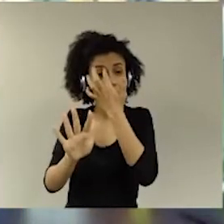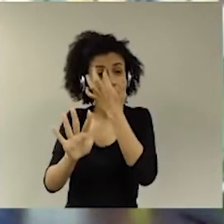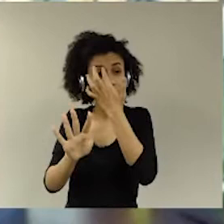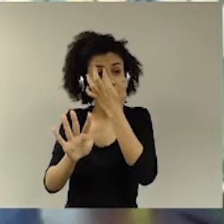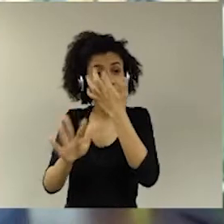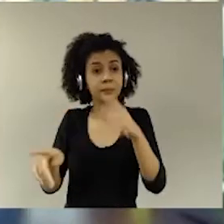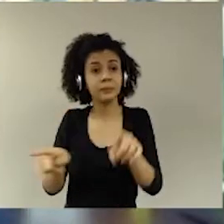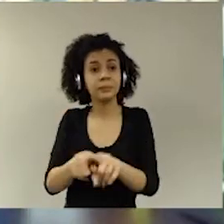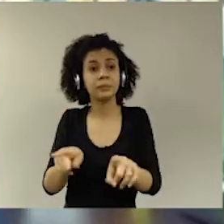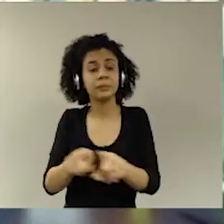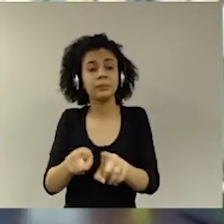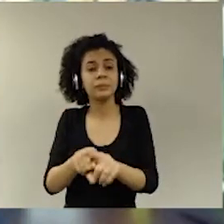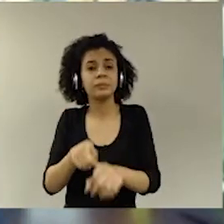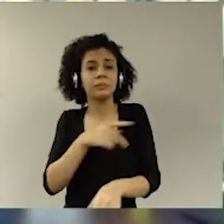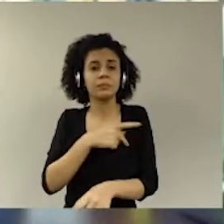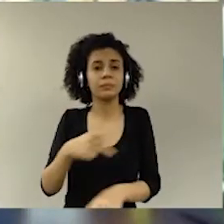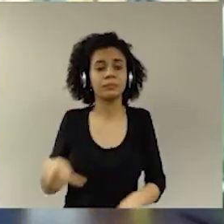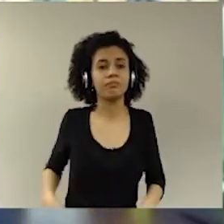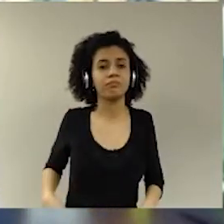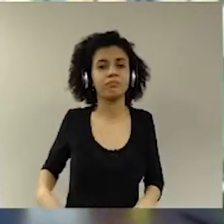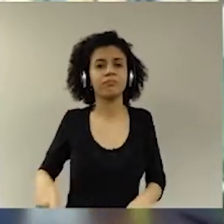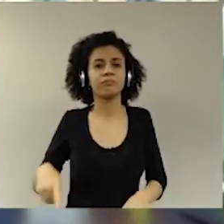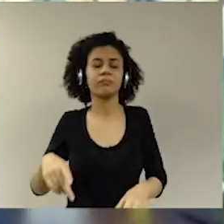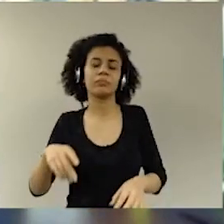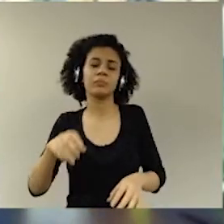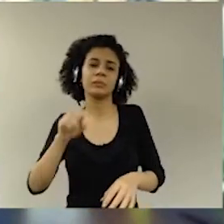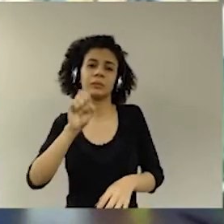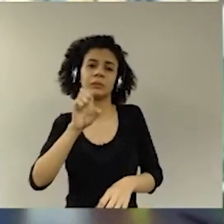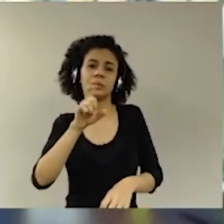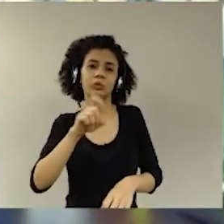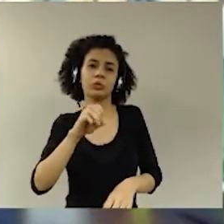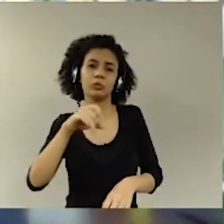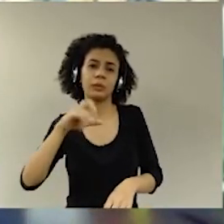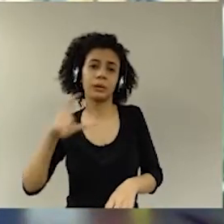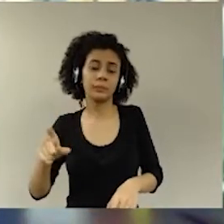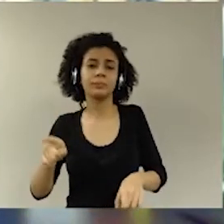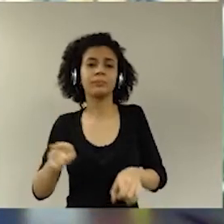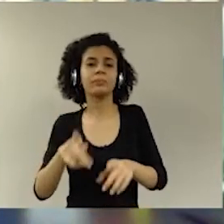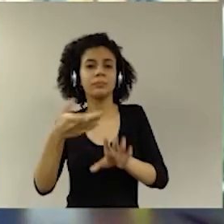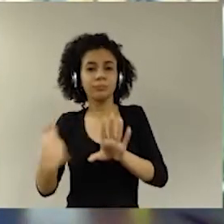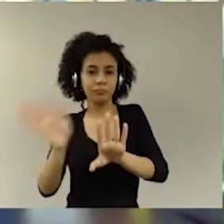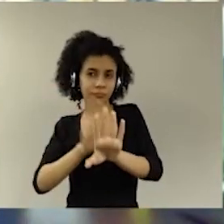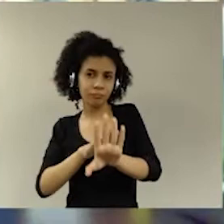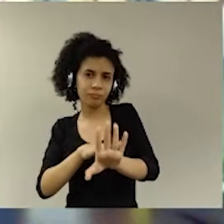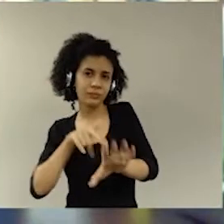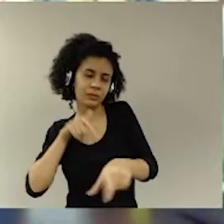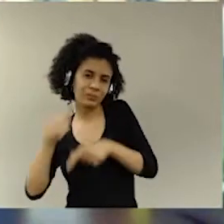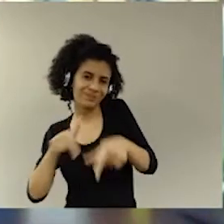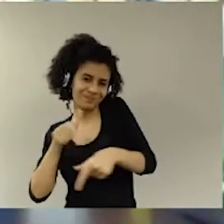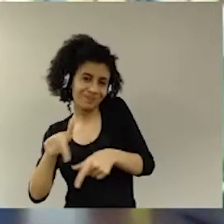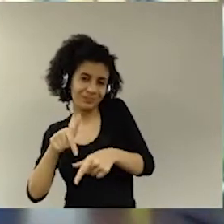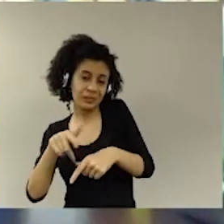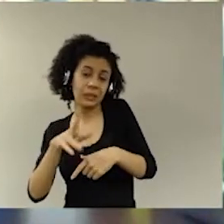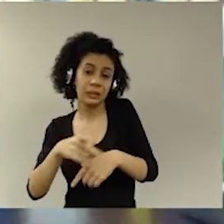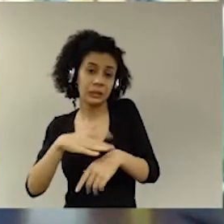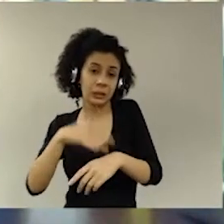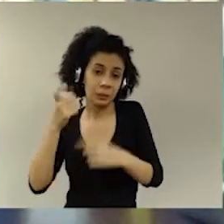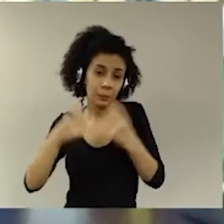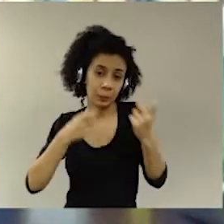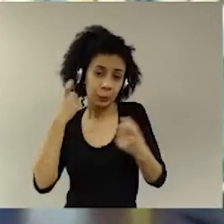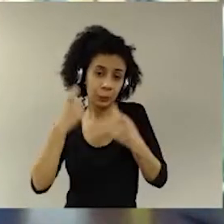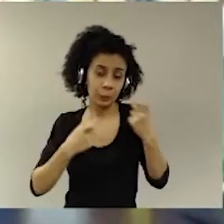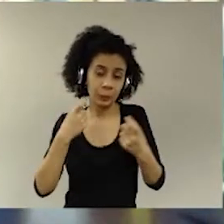também como presidente de seccional, aos bastidores, e dizia que uma das grandes